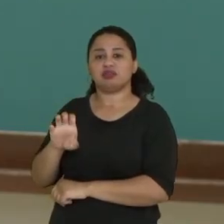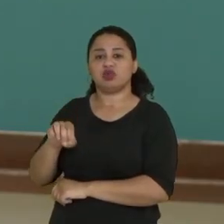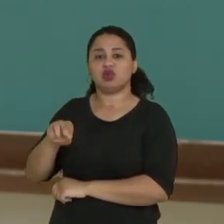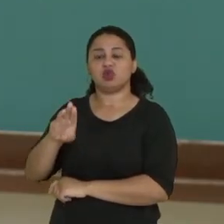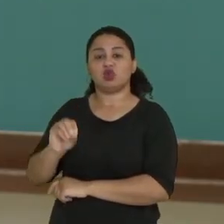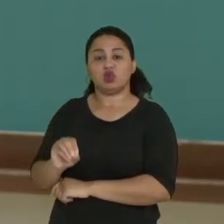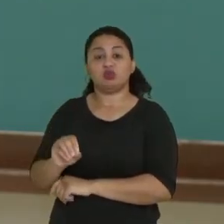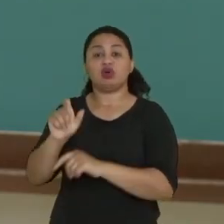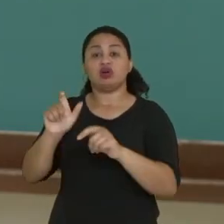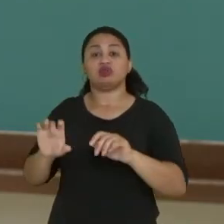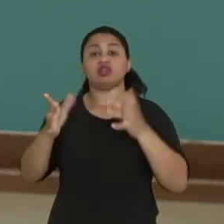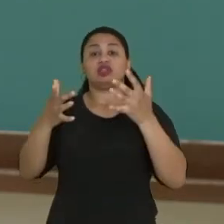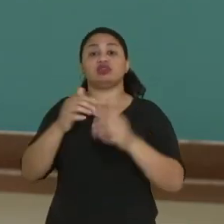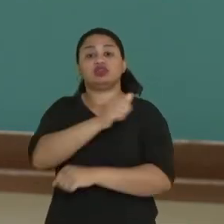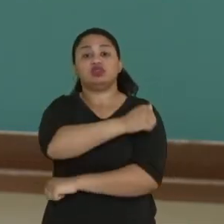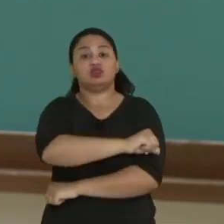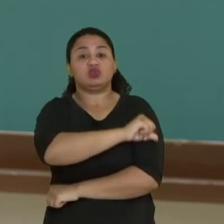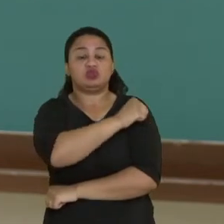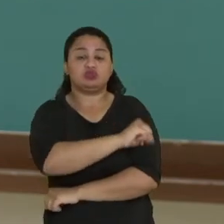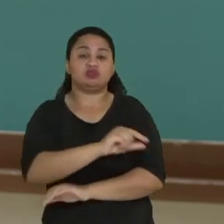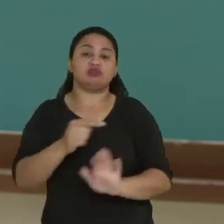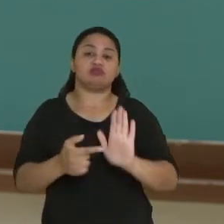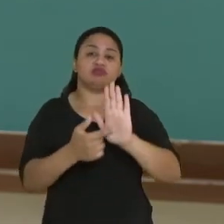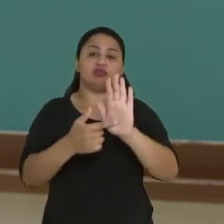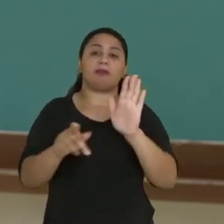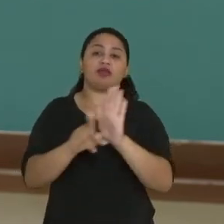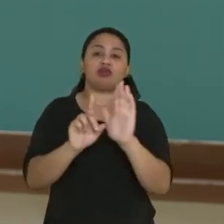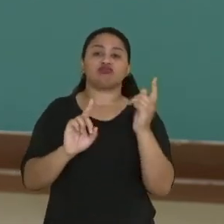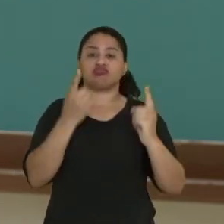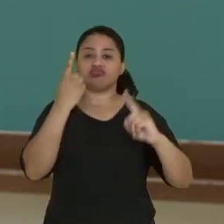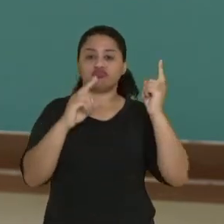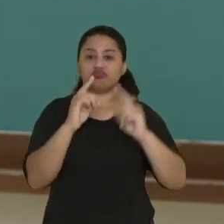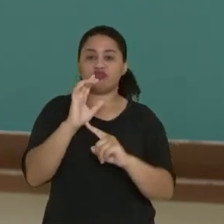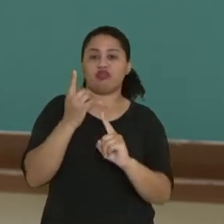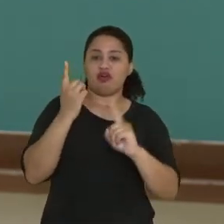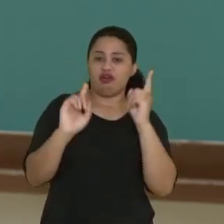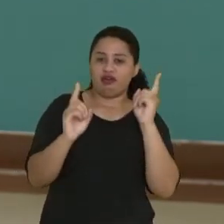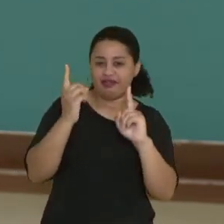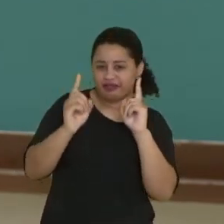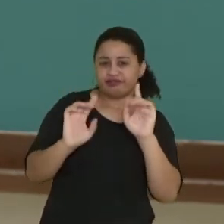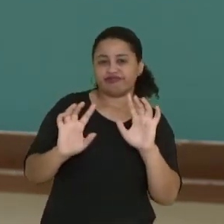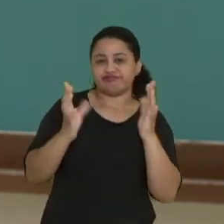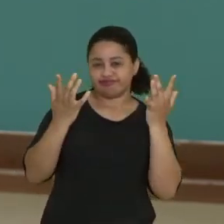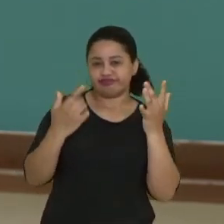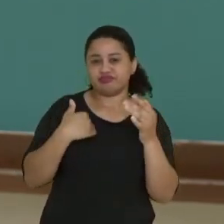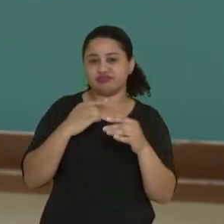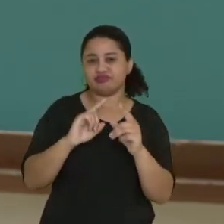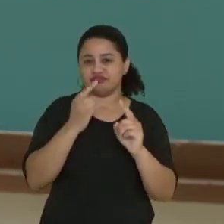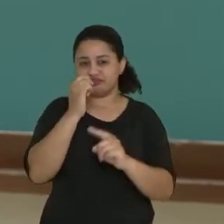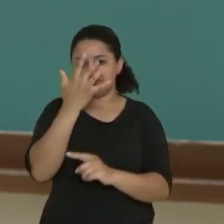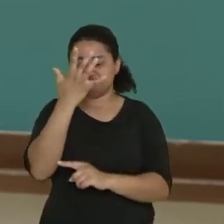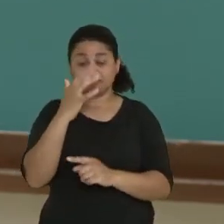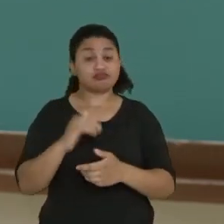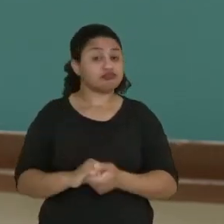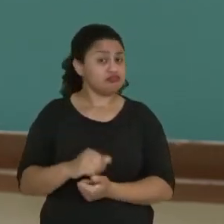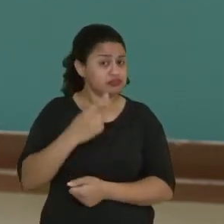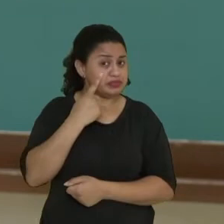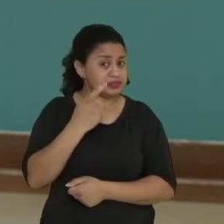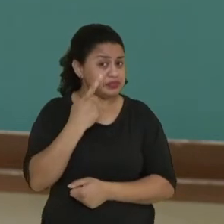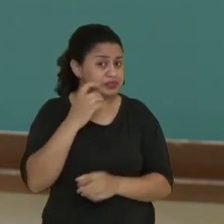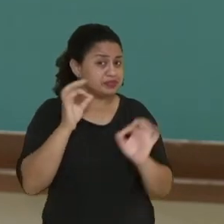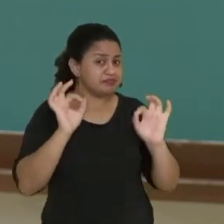sambódromo, né? Onde ocorrem ali as apresentações de carnaval, por exemplo, né? Beleza? Então, muito interessante,